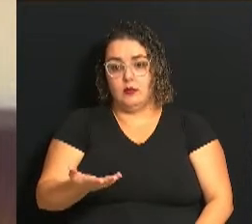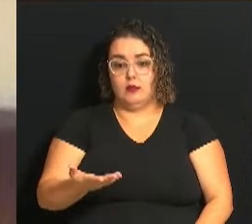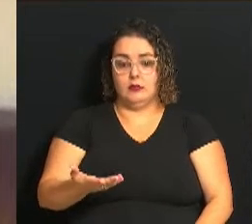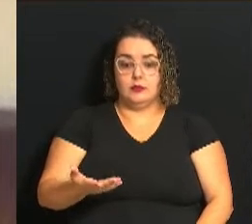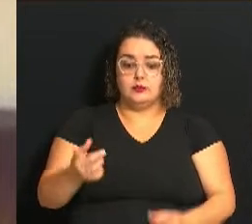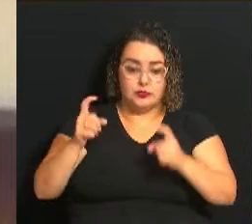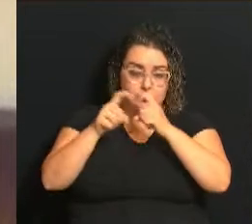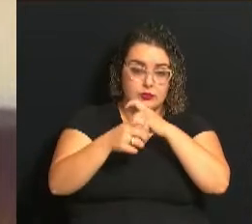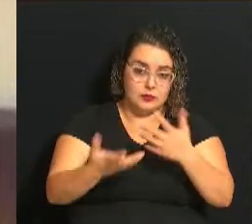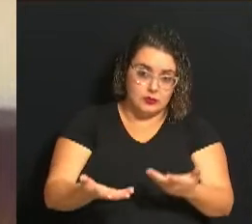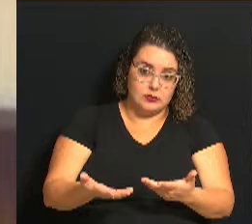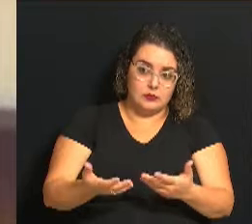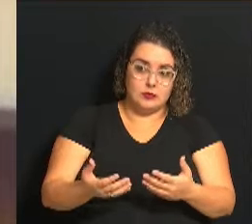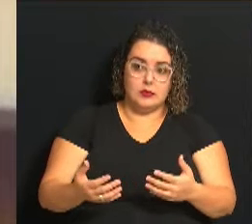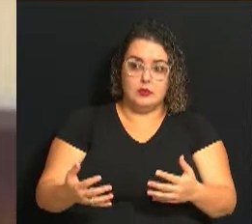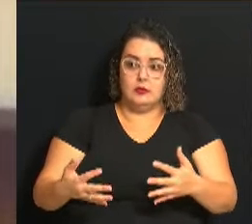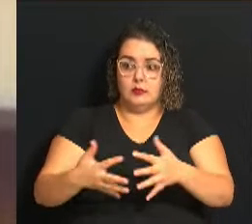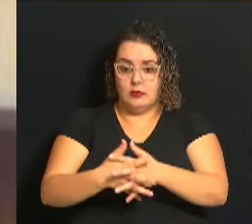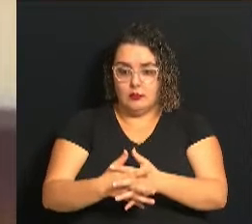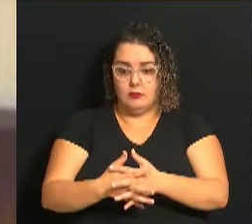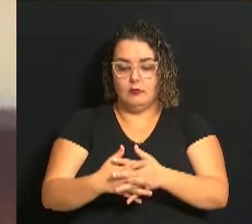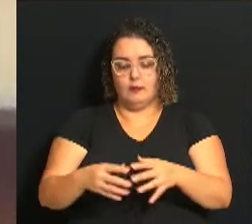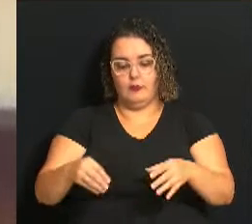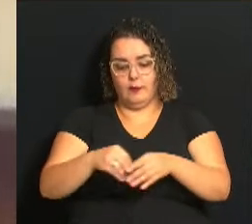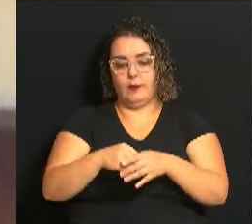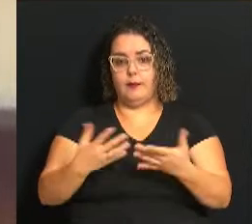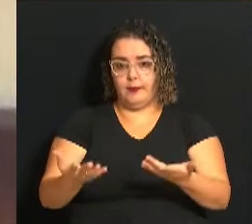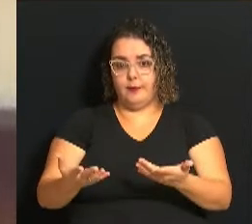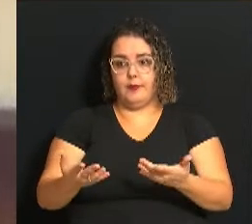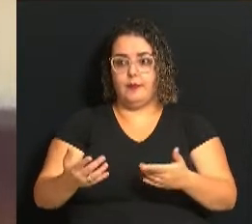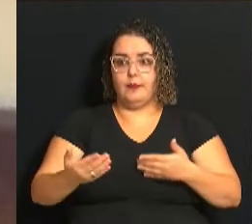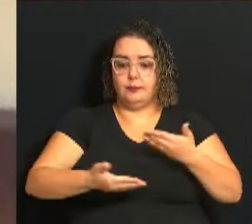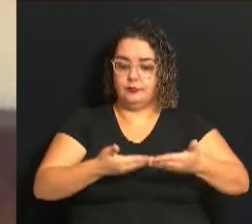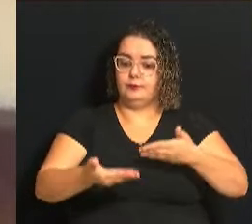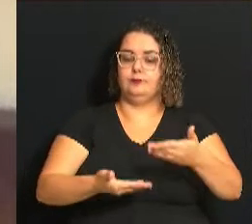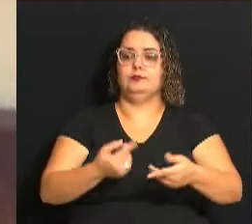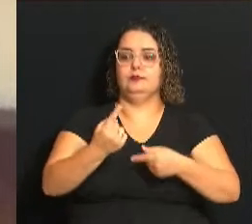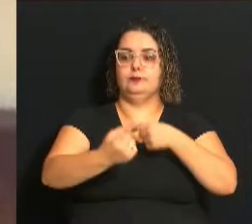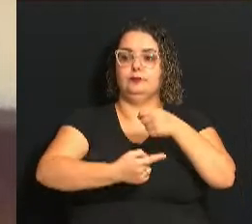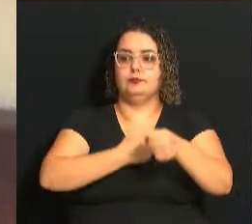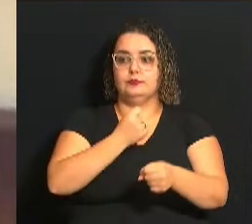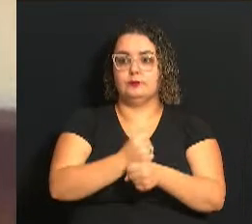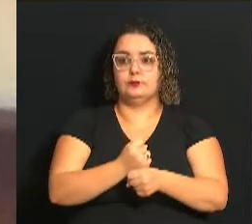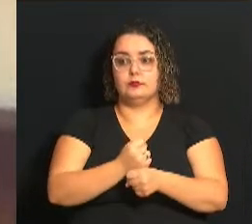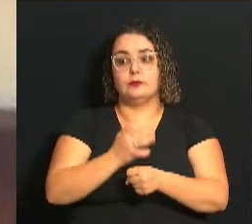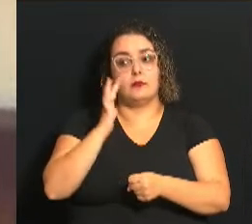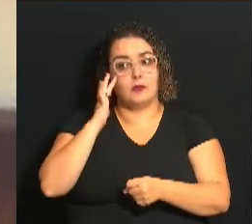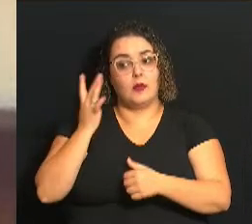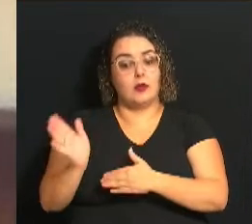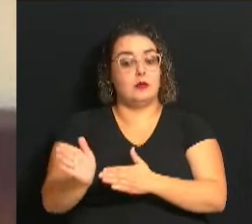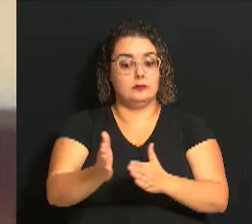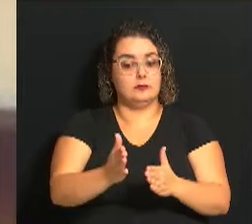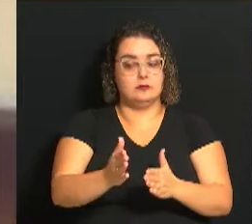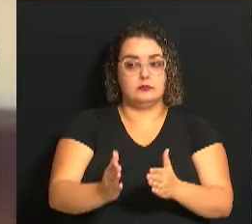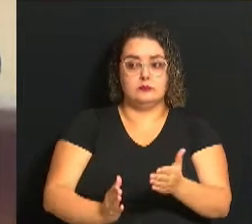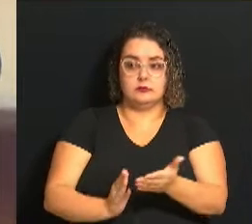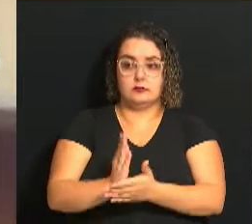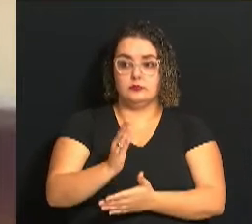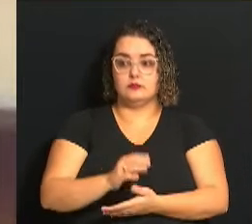mas estamos tratando isso há mais de um ano e, por enquanto, a gente acha que está está no caminho certo essa aprovação aqui.